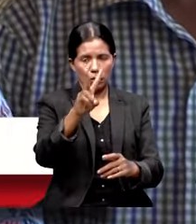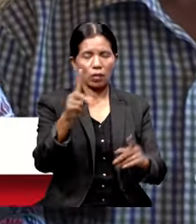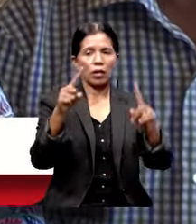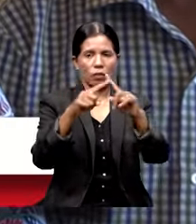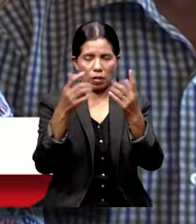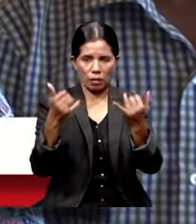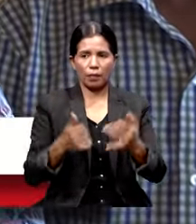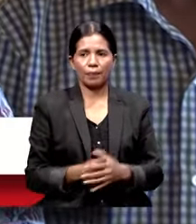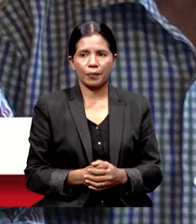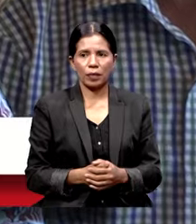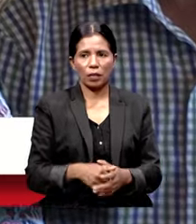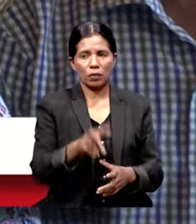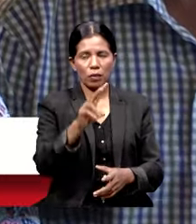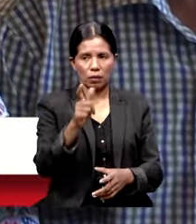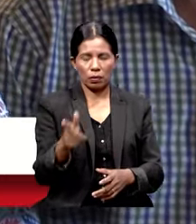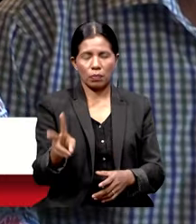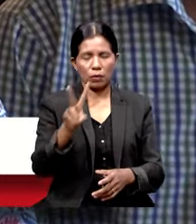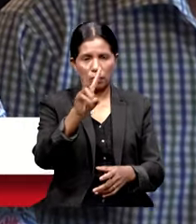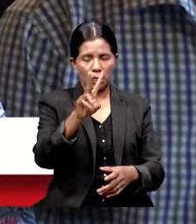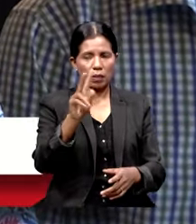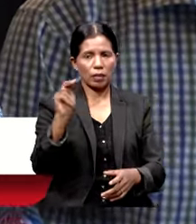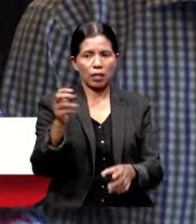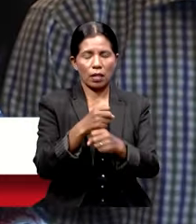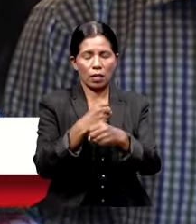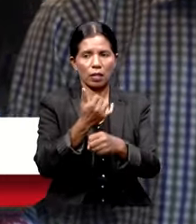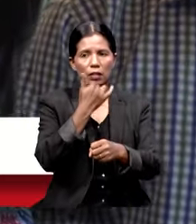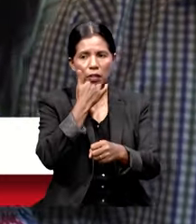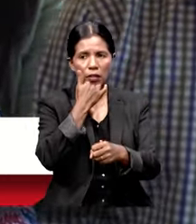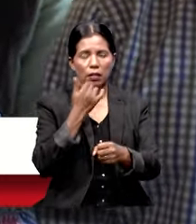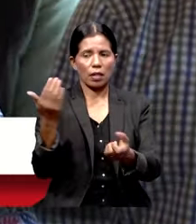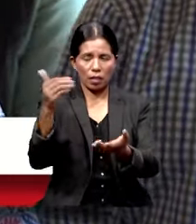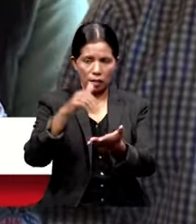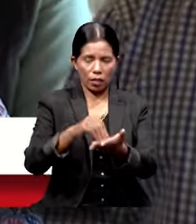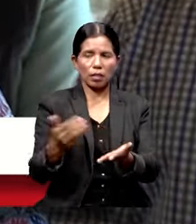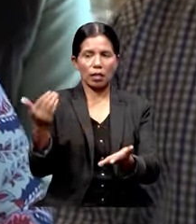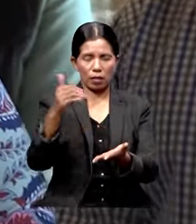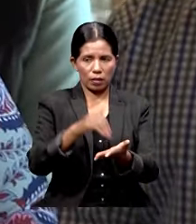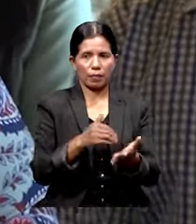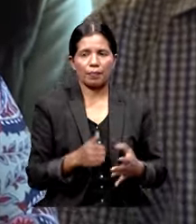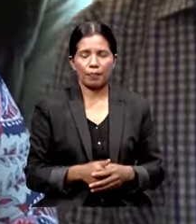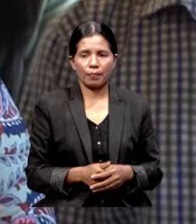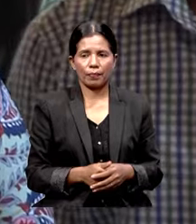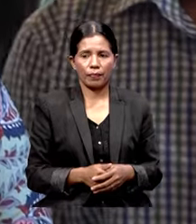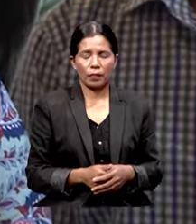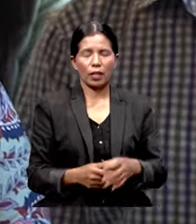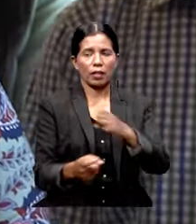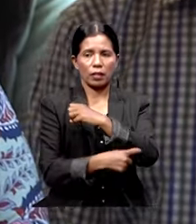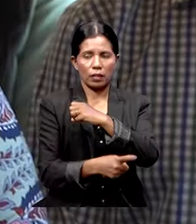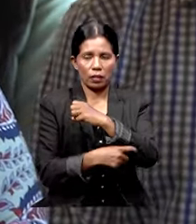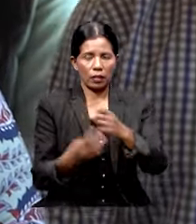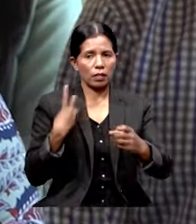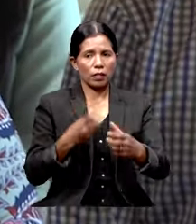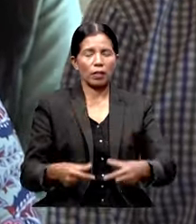agora, e em 2022 estamos não achando erro, não é que repete ela. Então, sanção não é uma forma de